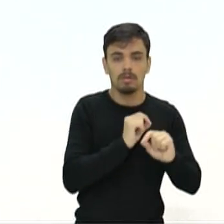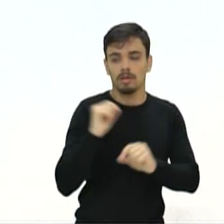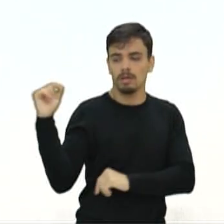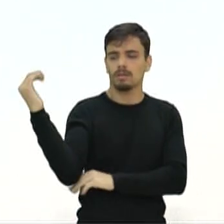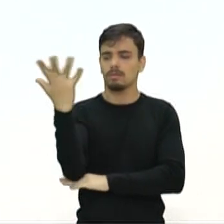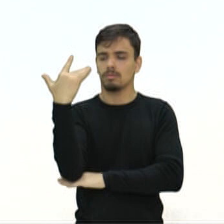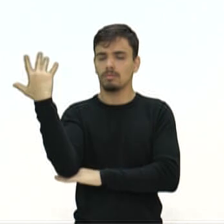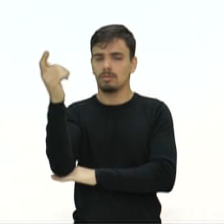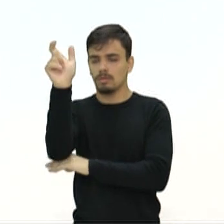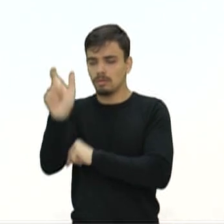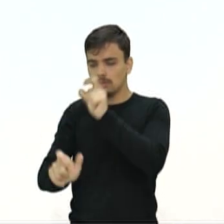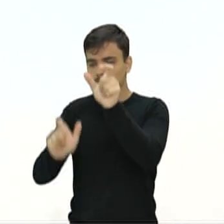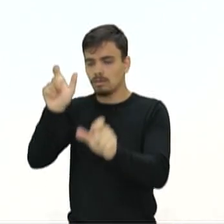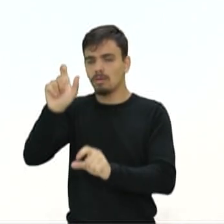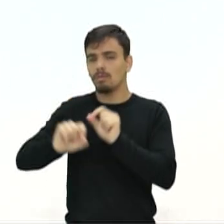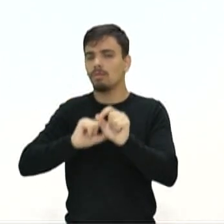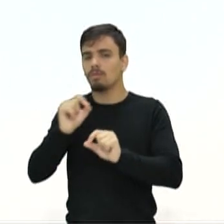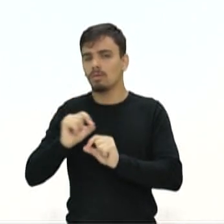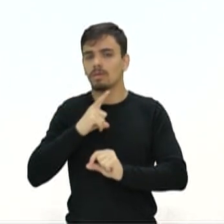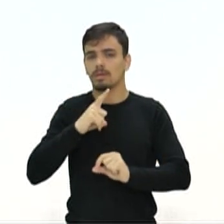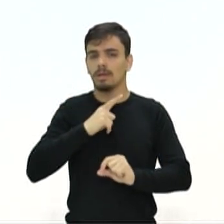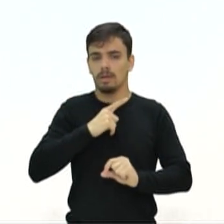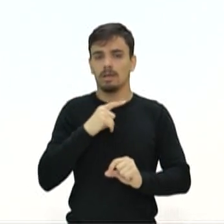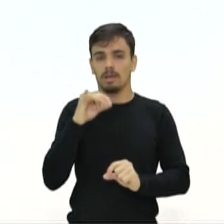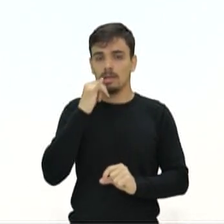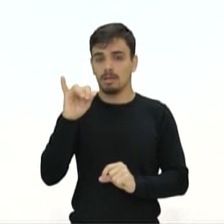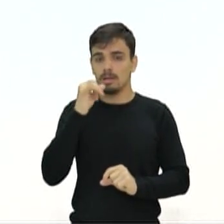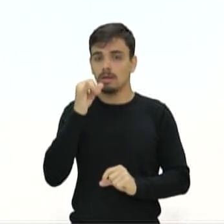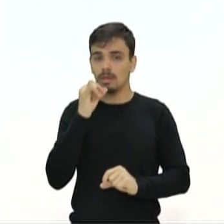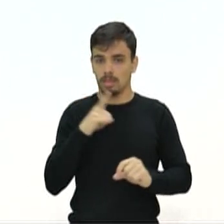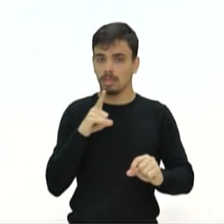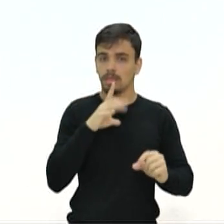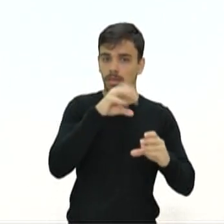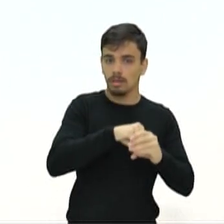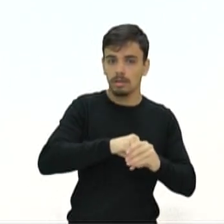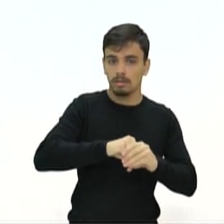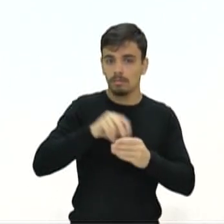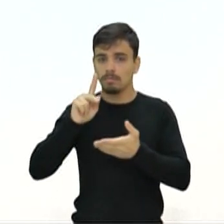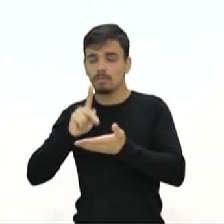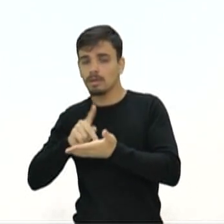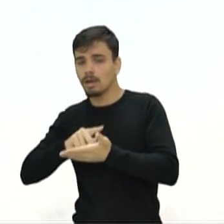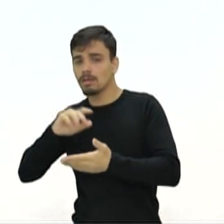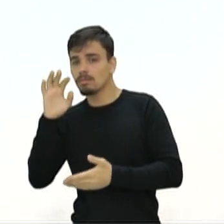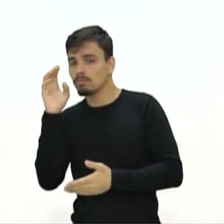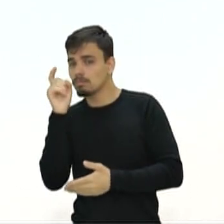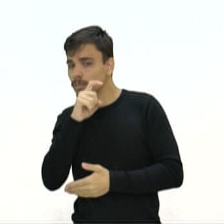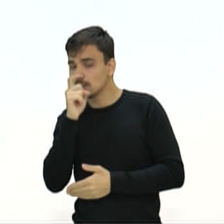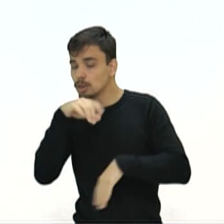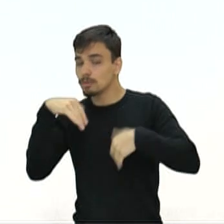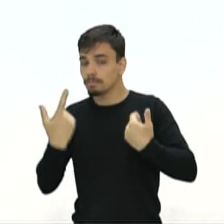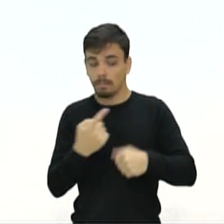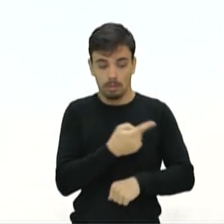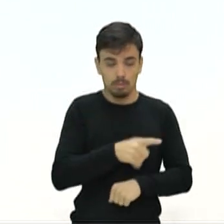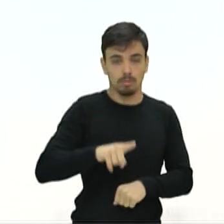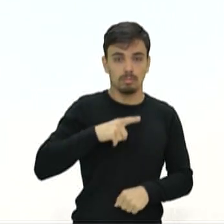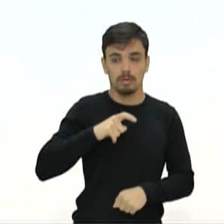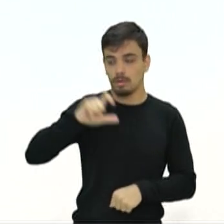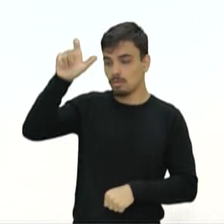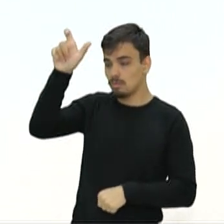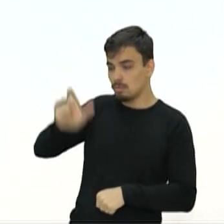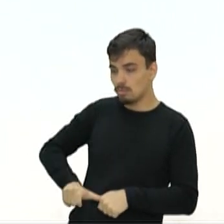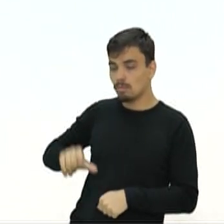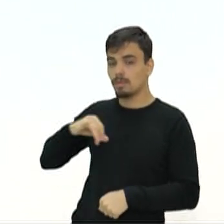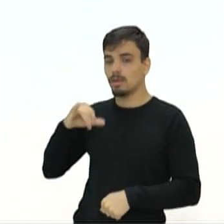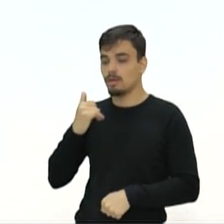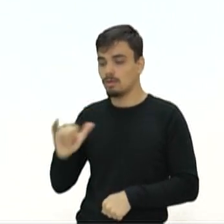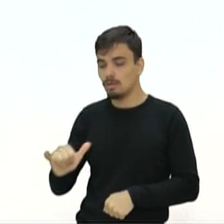natureza, os corpos estão eletricamente carregados. Será que é verdade? Será que é mentira? E por último, um corpo carregado é um